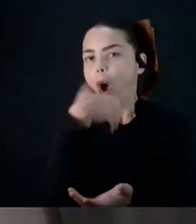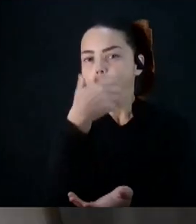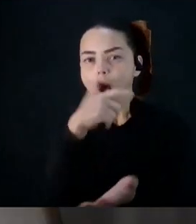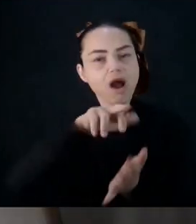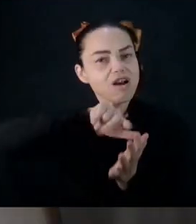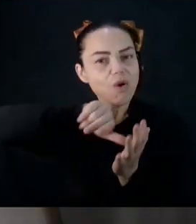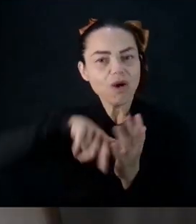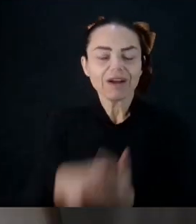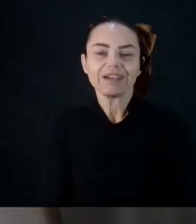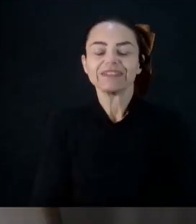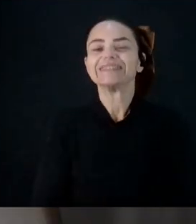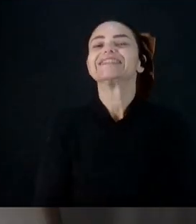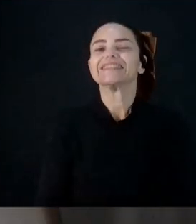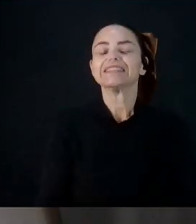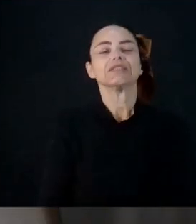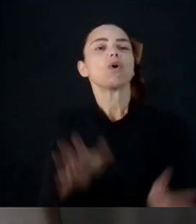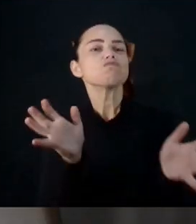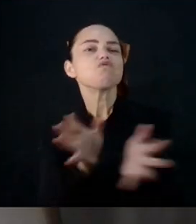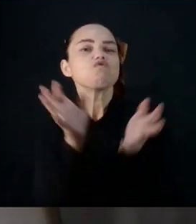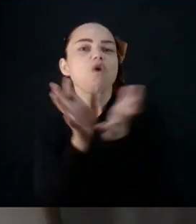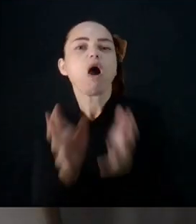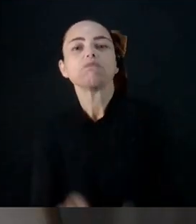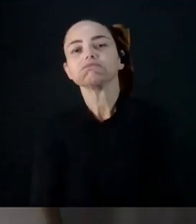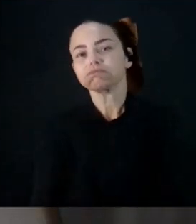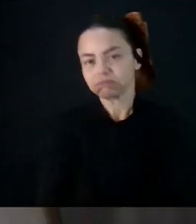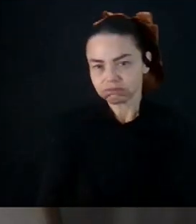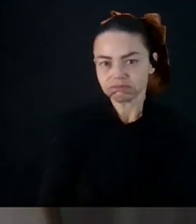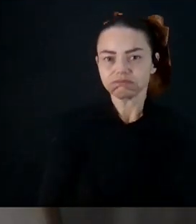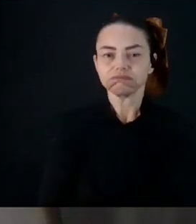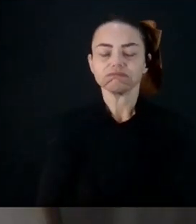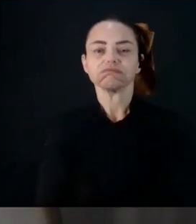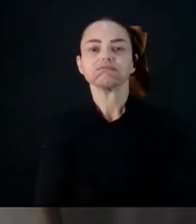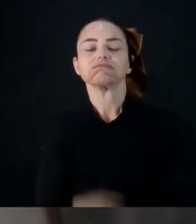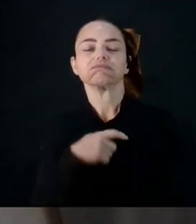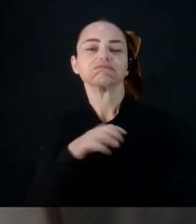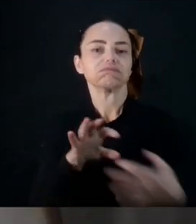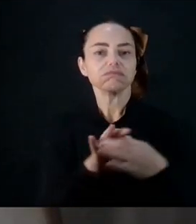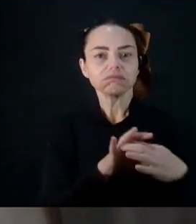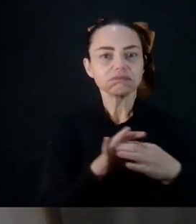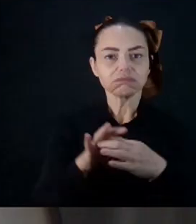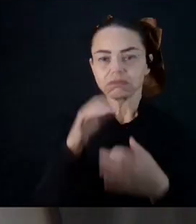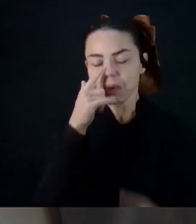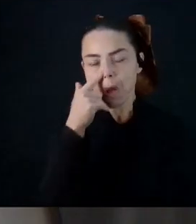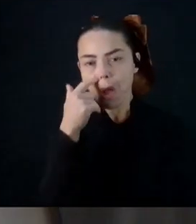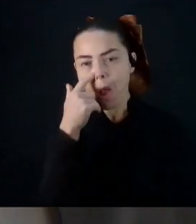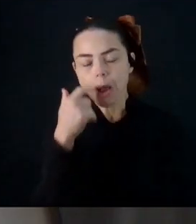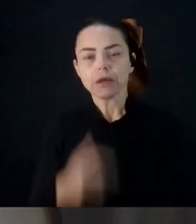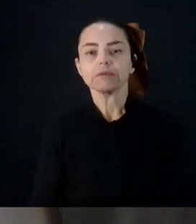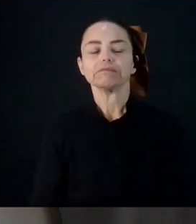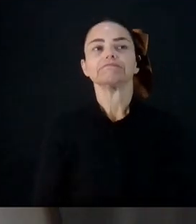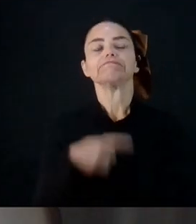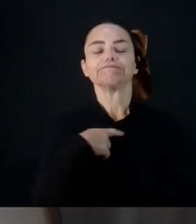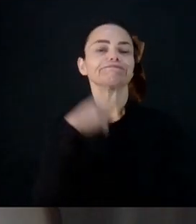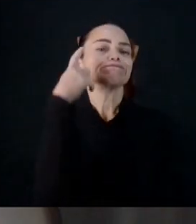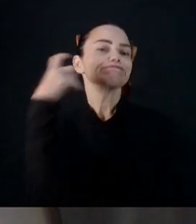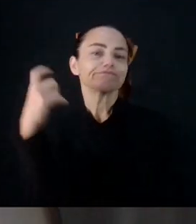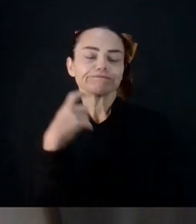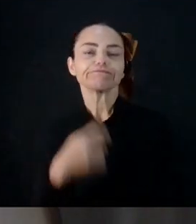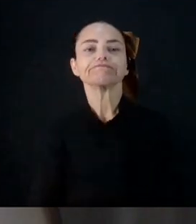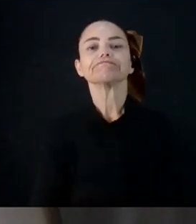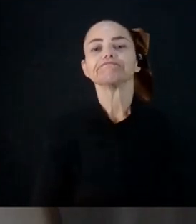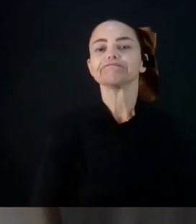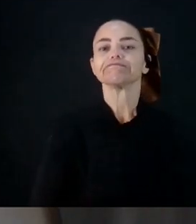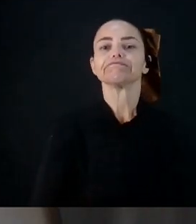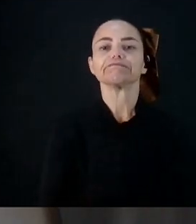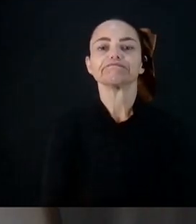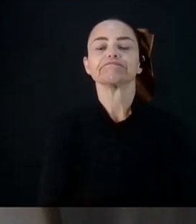outras formas, né? De criar conexão com a criança e gerar interesse, né? Em outras